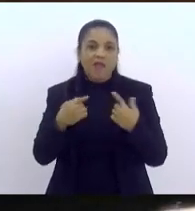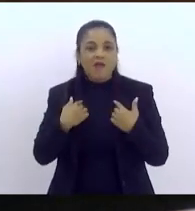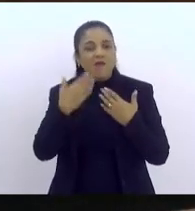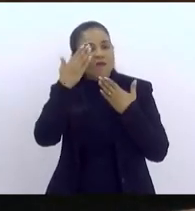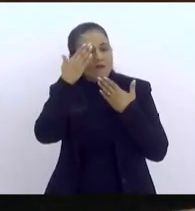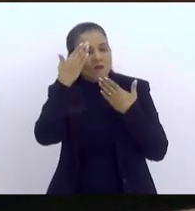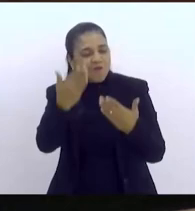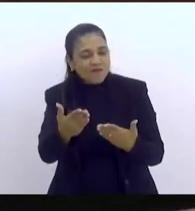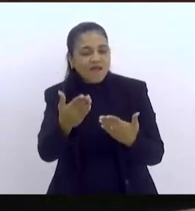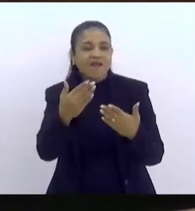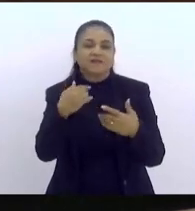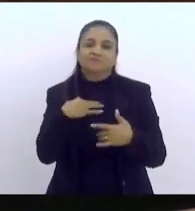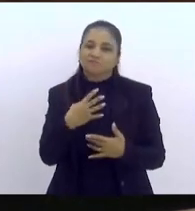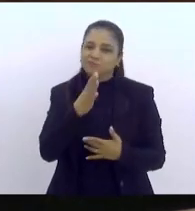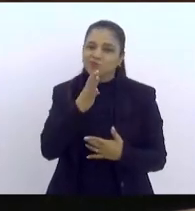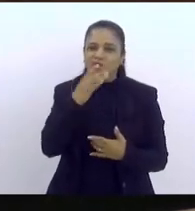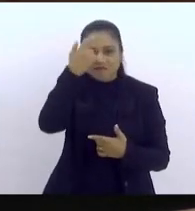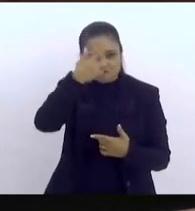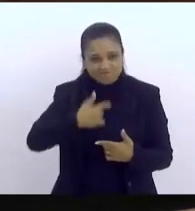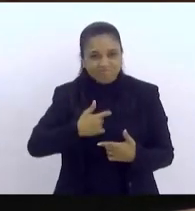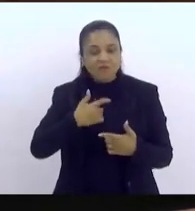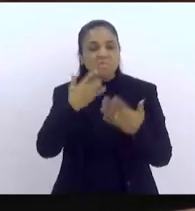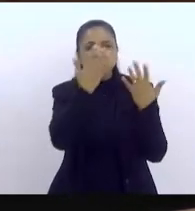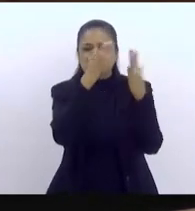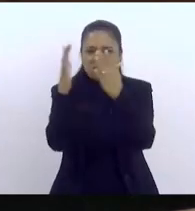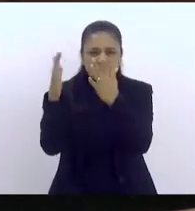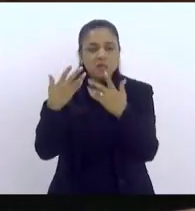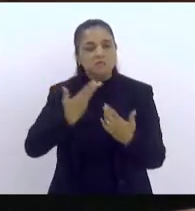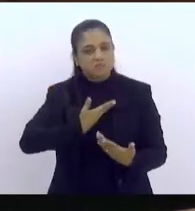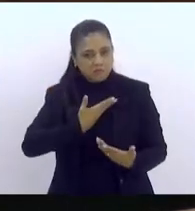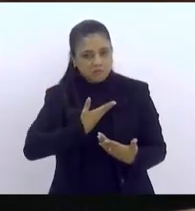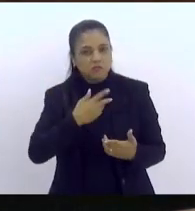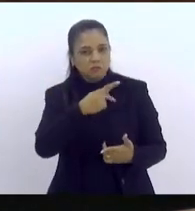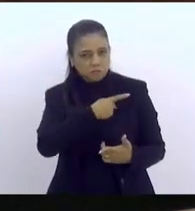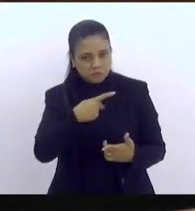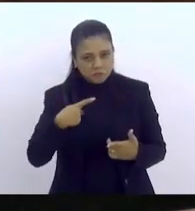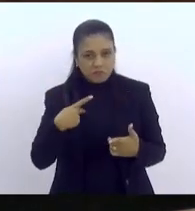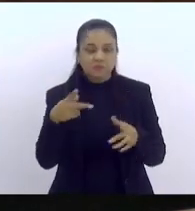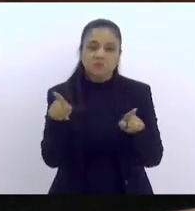pelo reconhecimento e também parabéns a meus colegas.